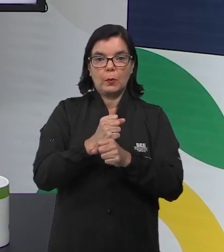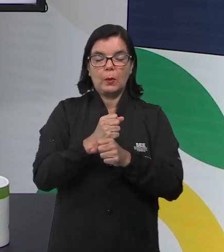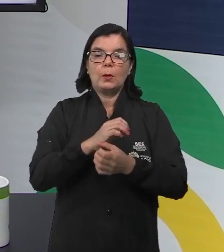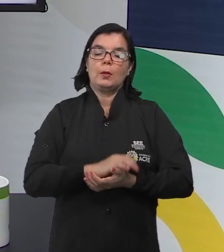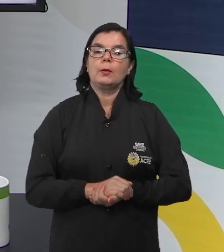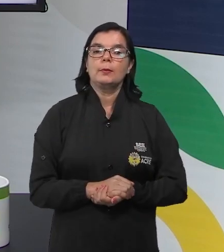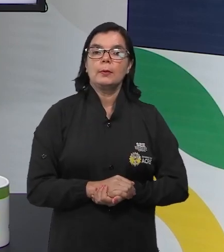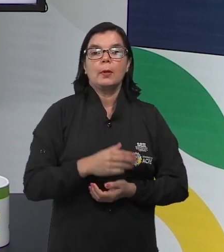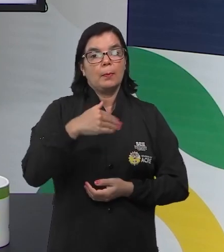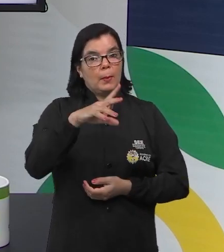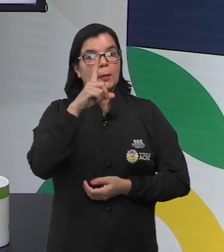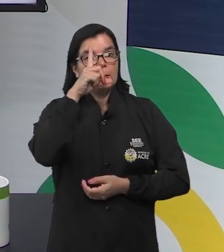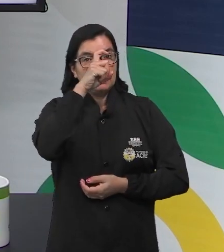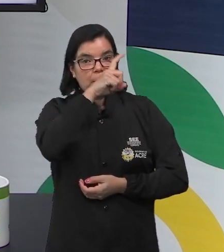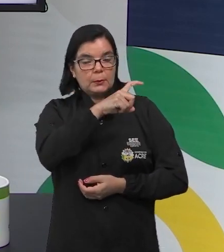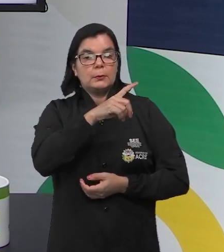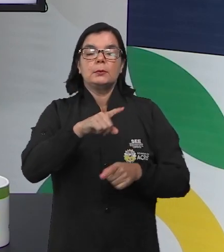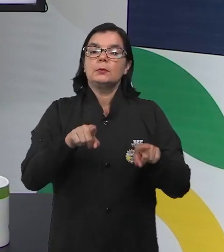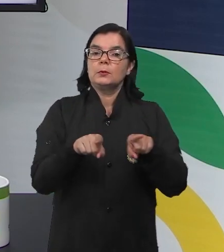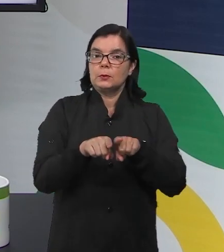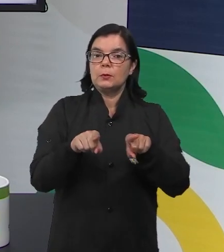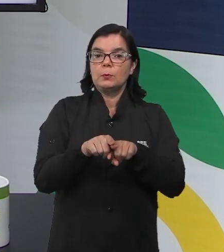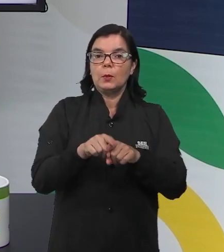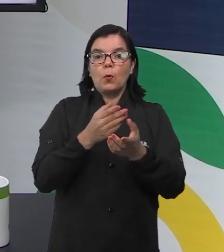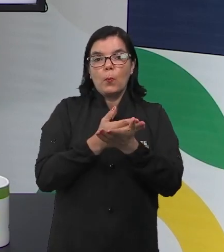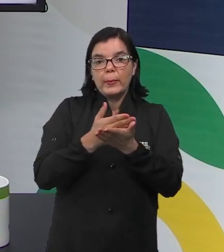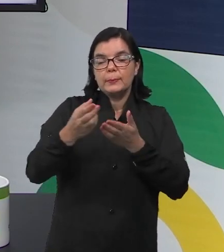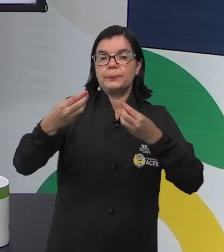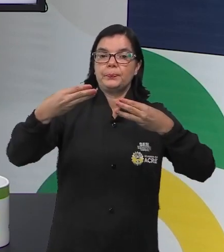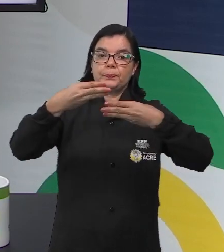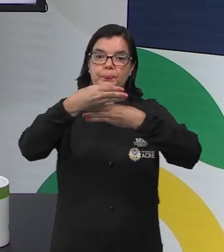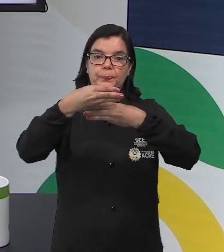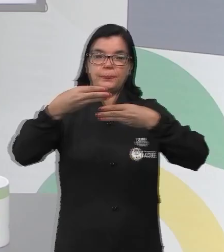vamos dizer assim, é a média e nós vamos começar com ela.